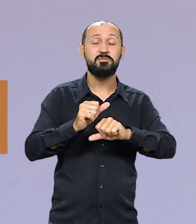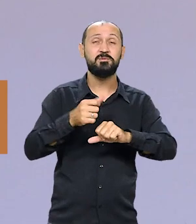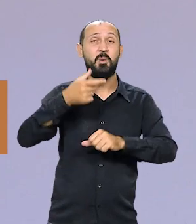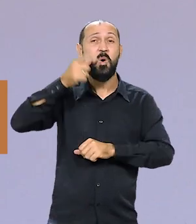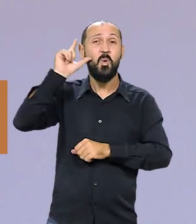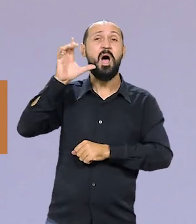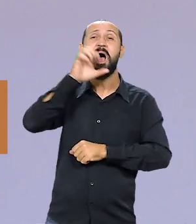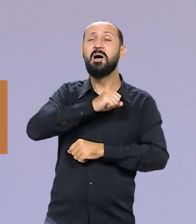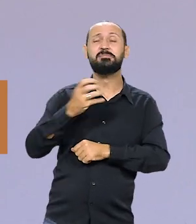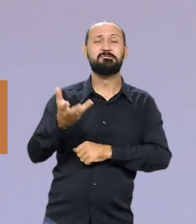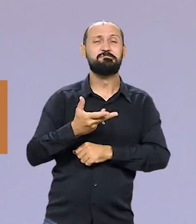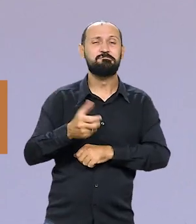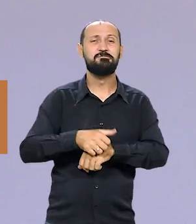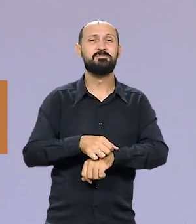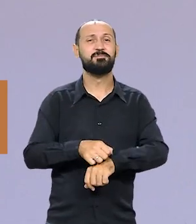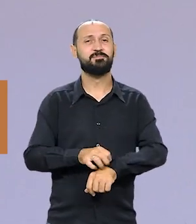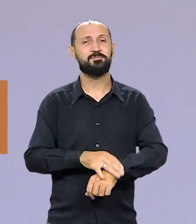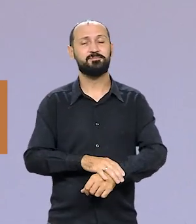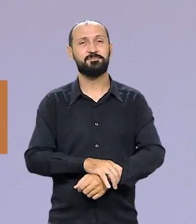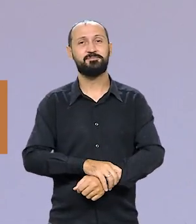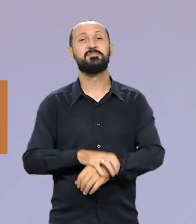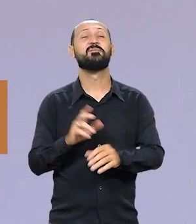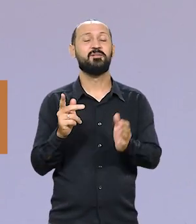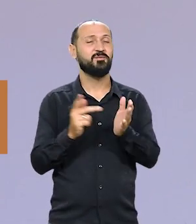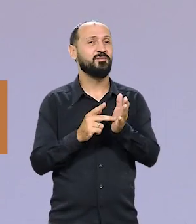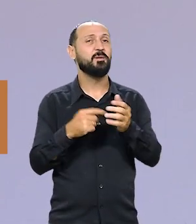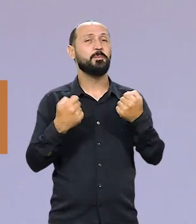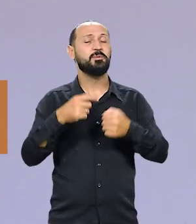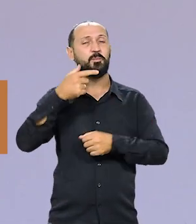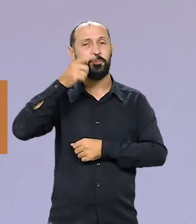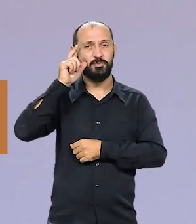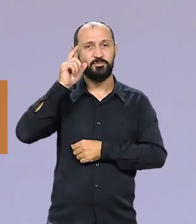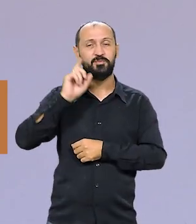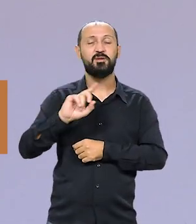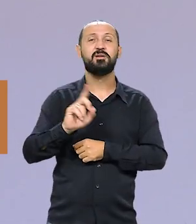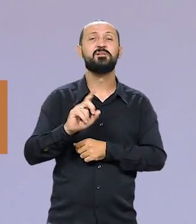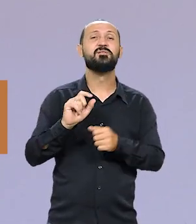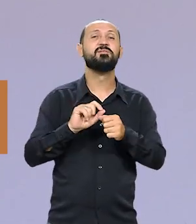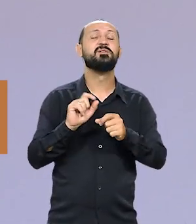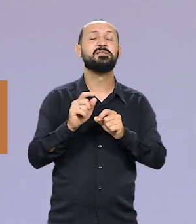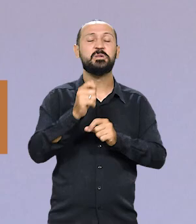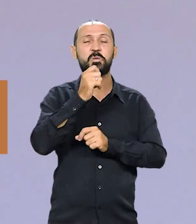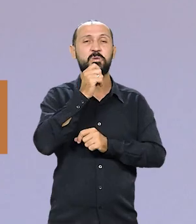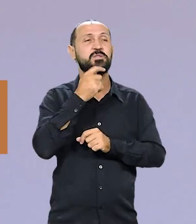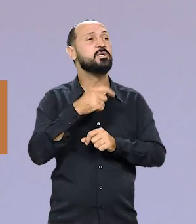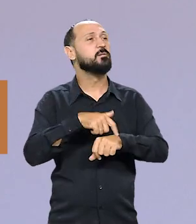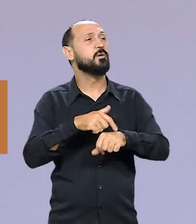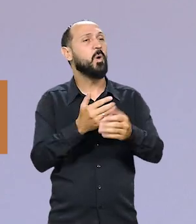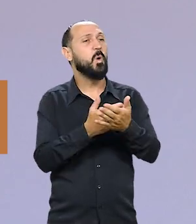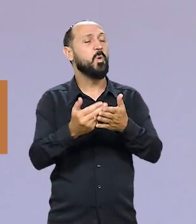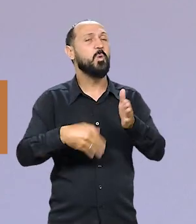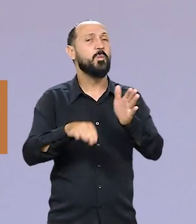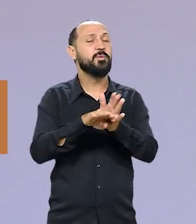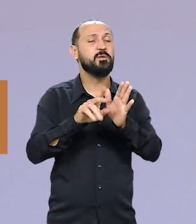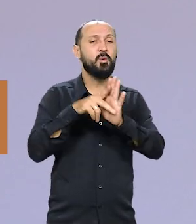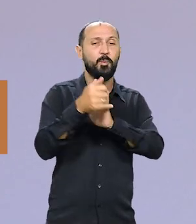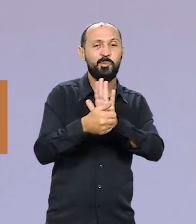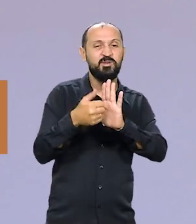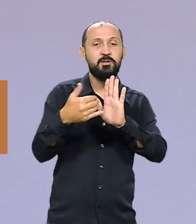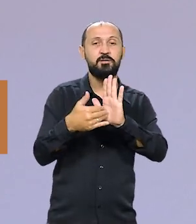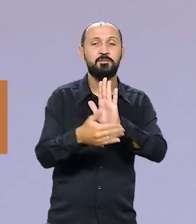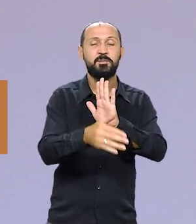mudança para ontem. Né? Ela precisa para ontem. Ela não vai, não adianta você chegar e falar, nós